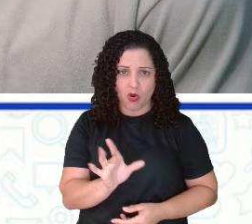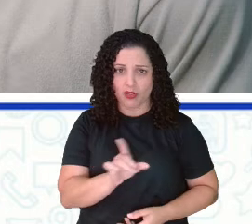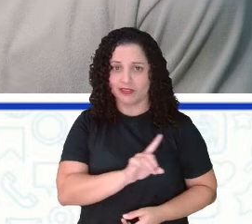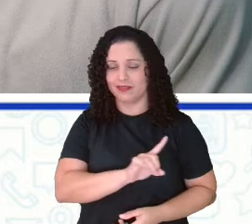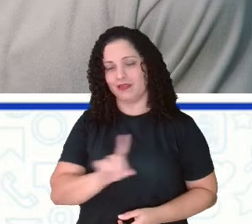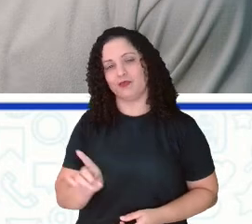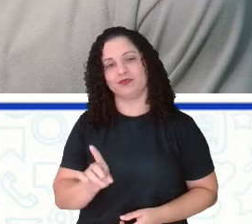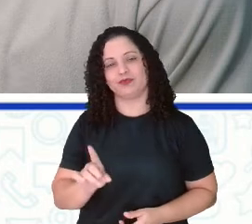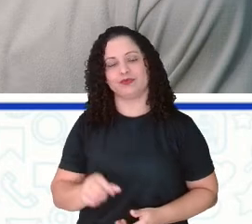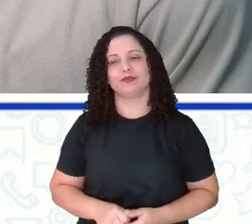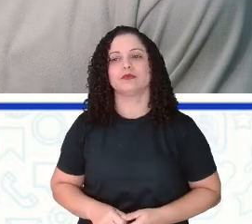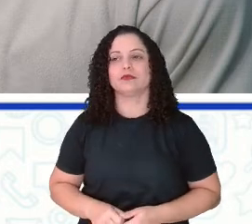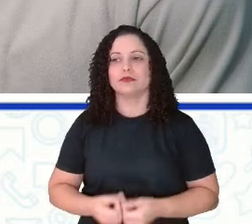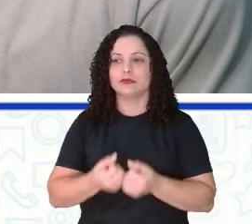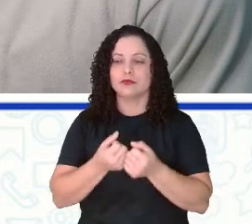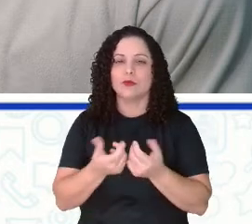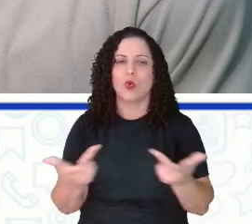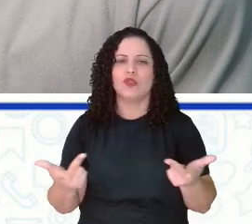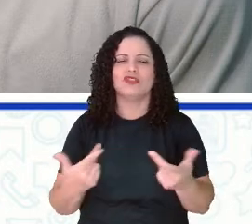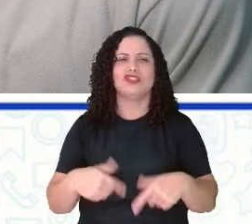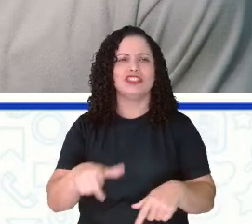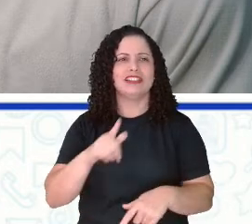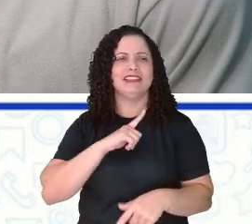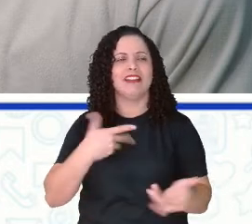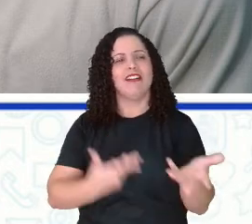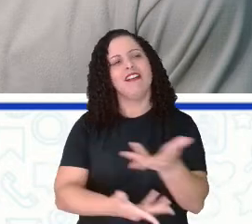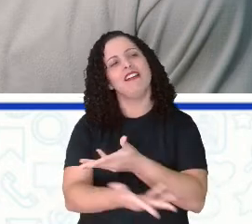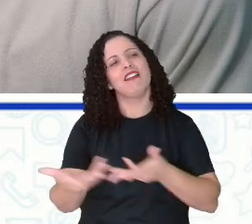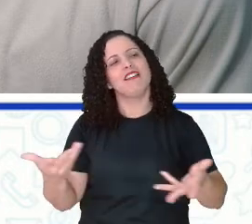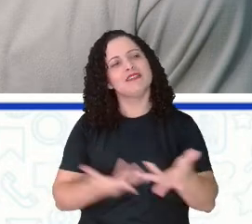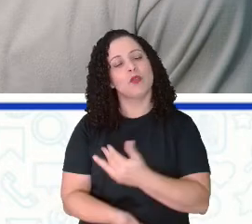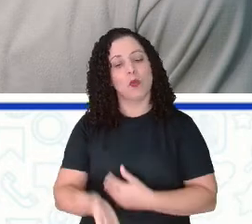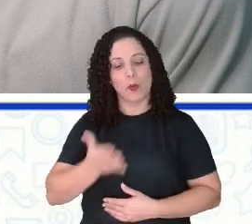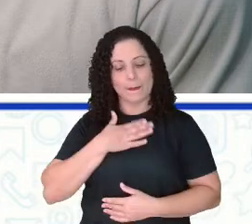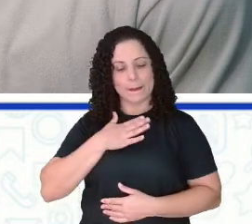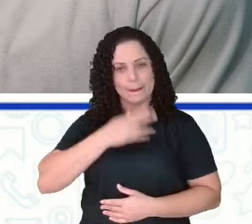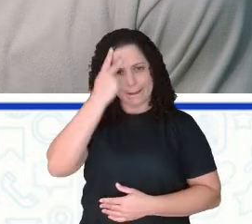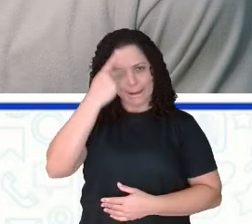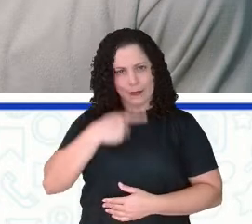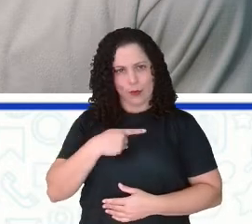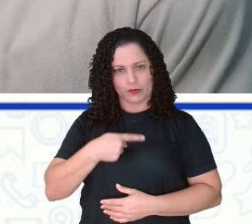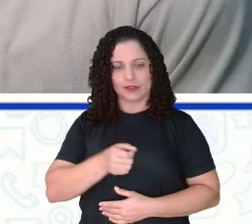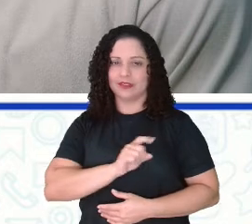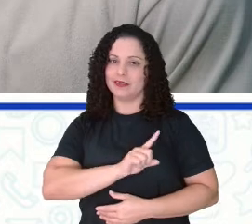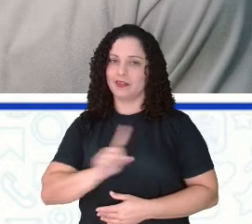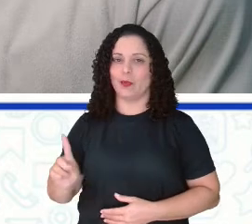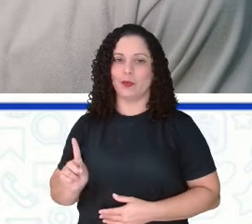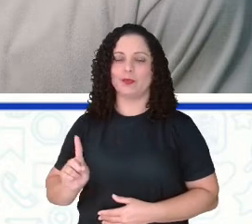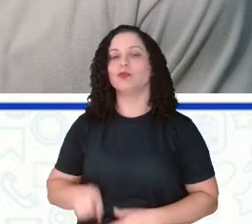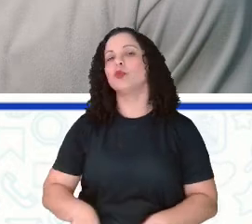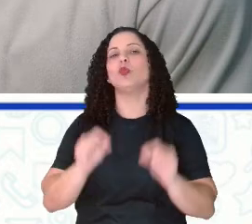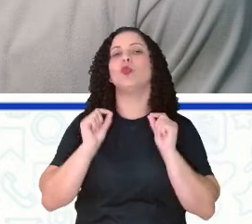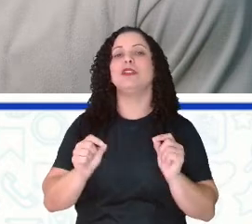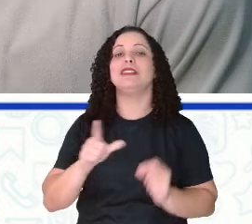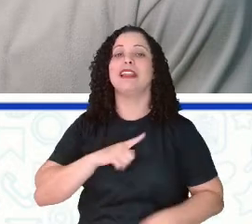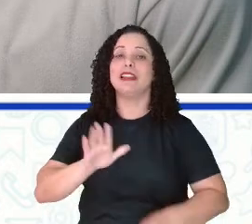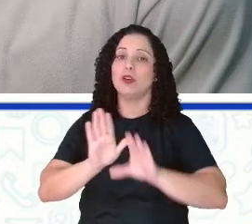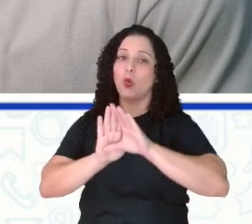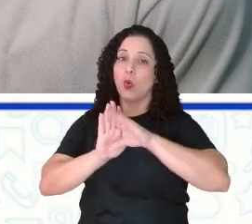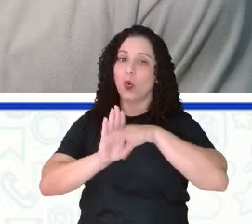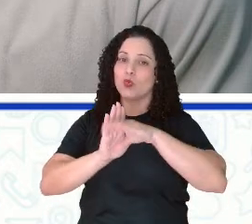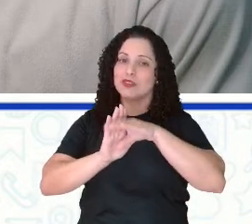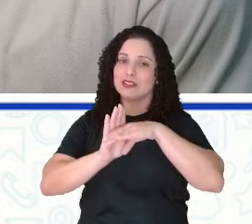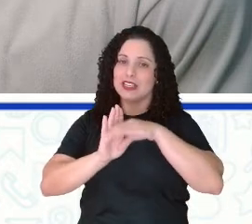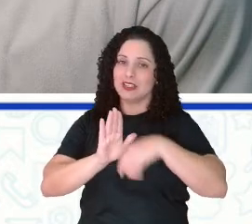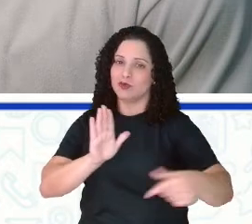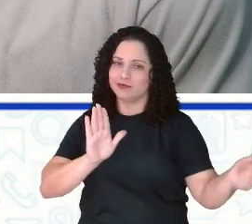isso. Algo que tenha relação comigo. Também não. Então, há um conceito por trás